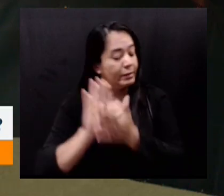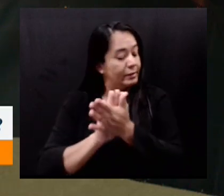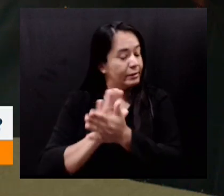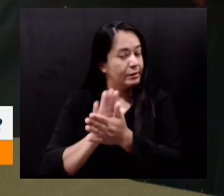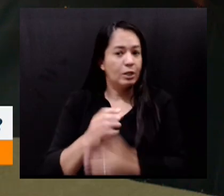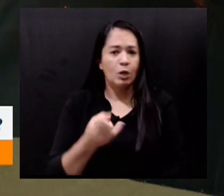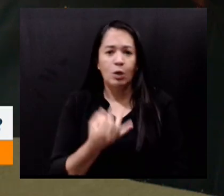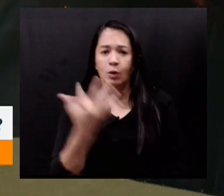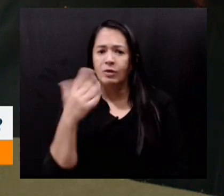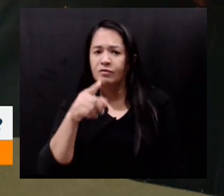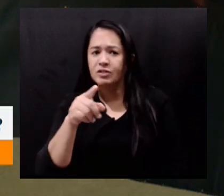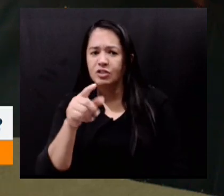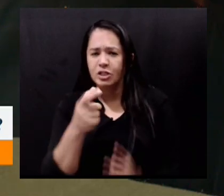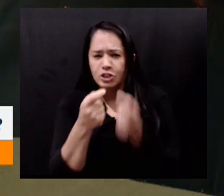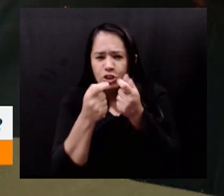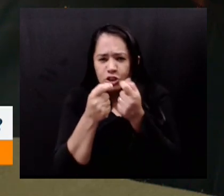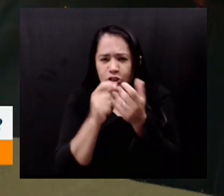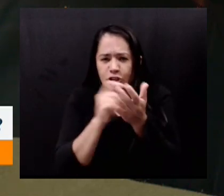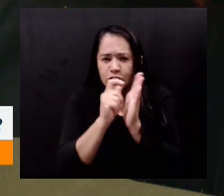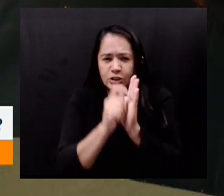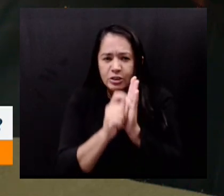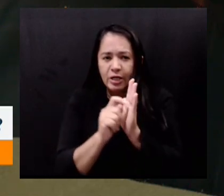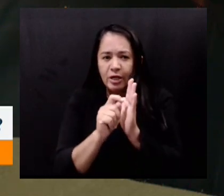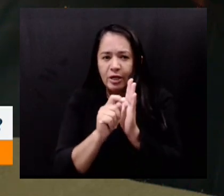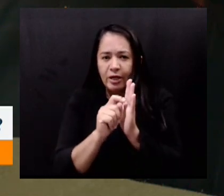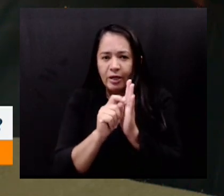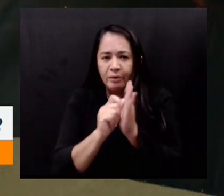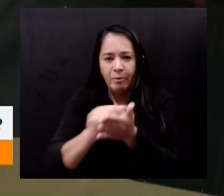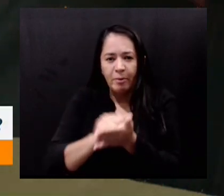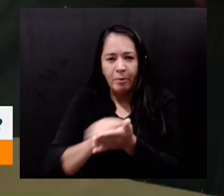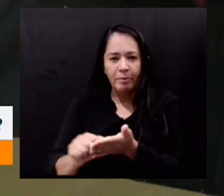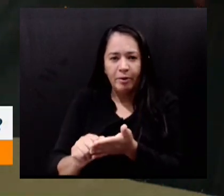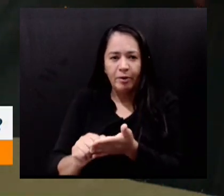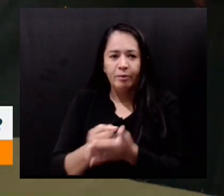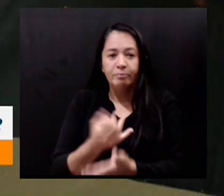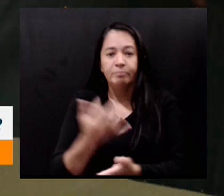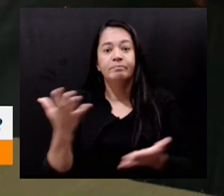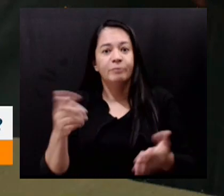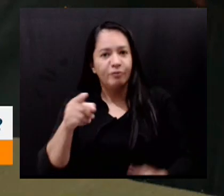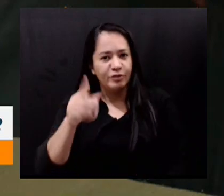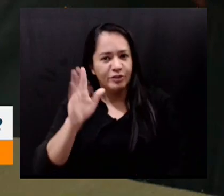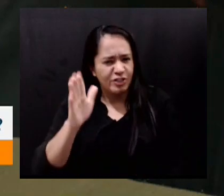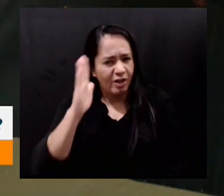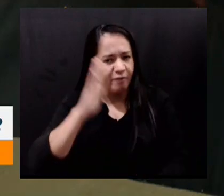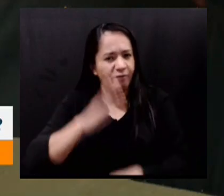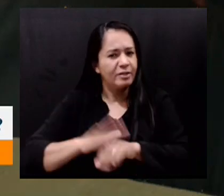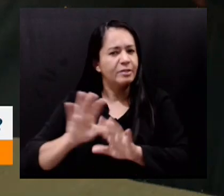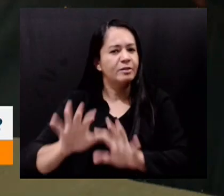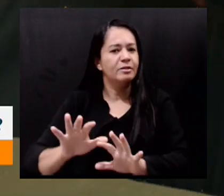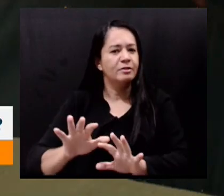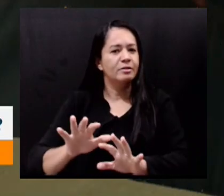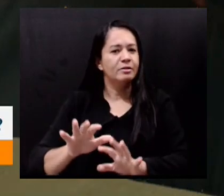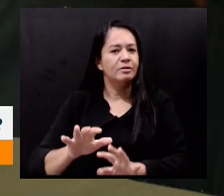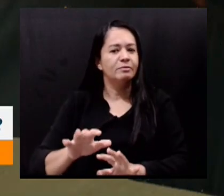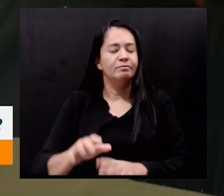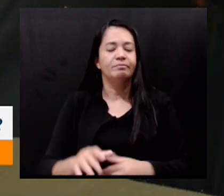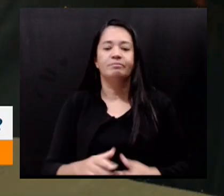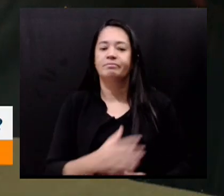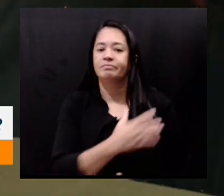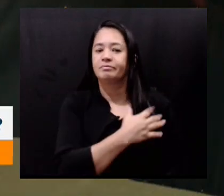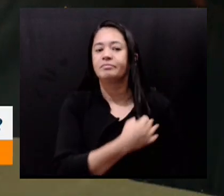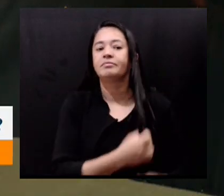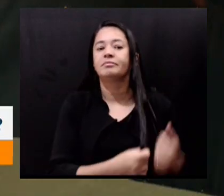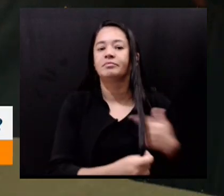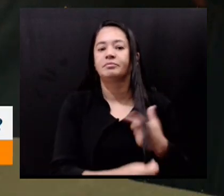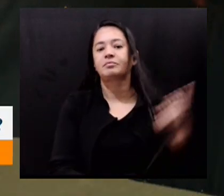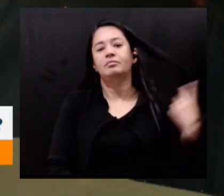tic, depois apagou? Você fez isso? Tem muitos memes, né, nesse quesito, e